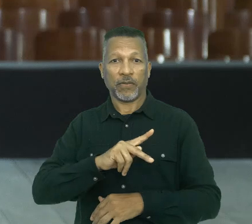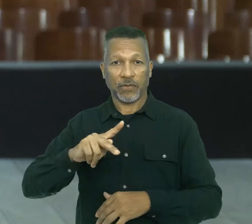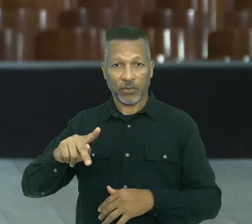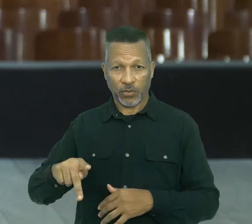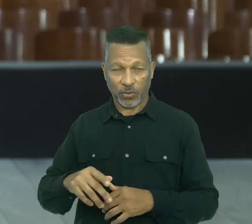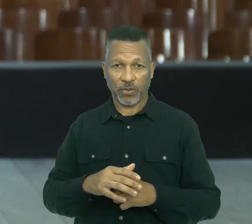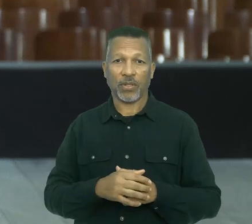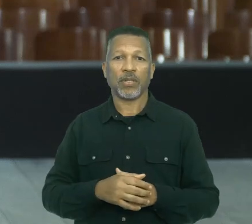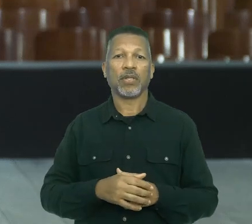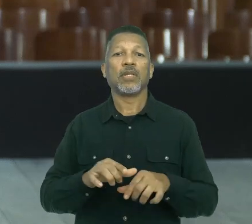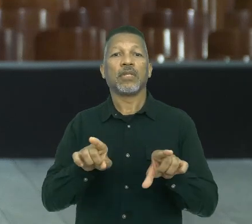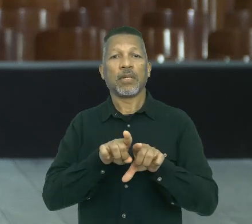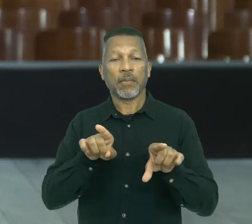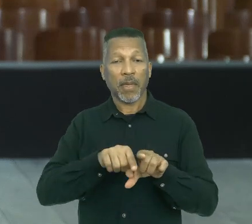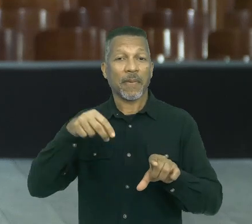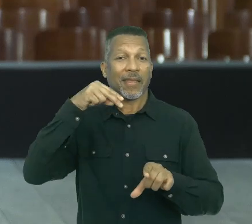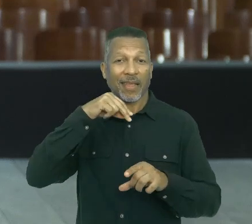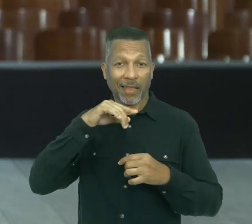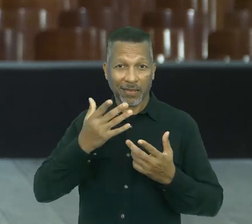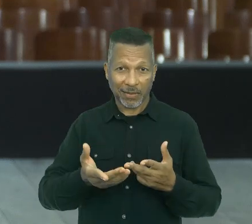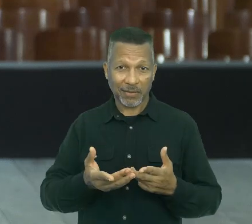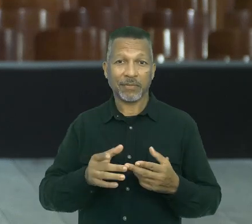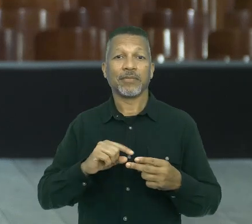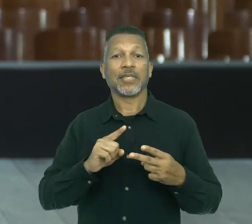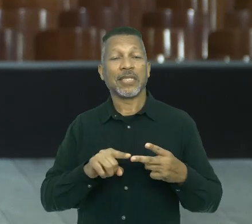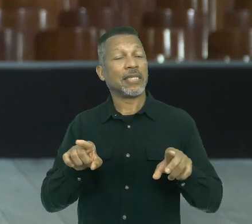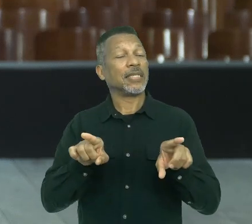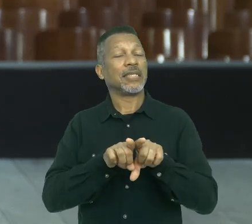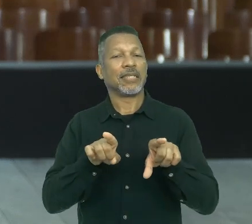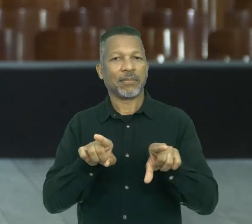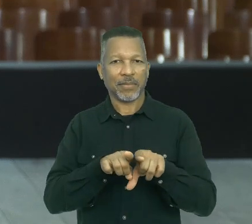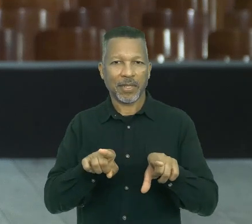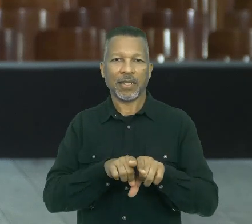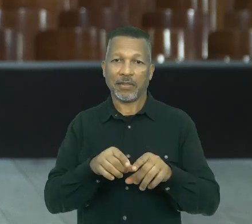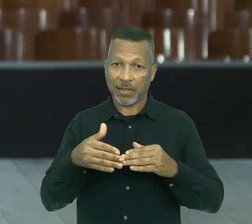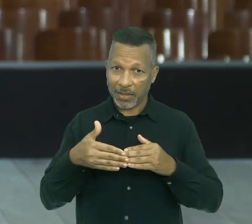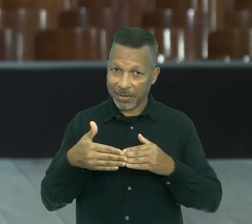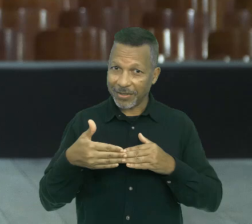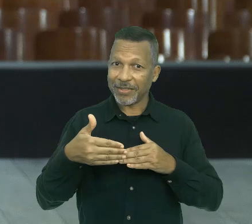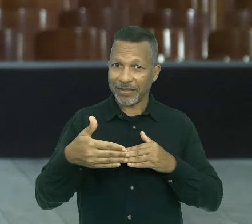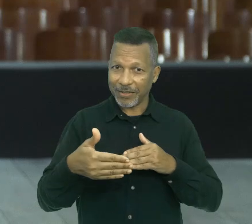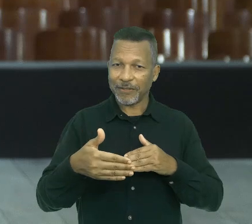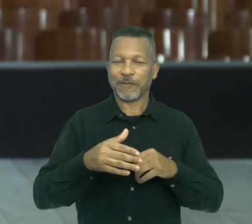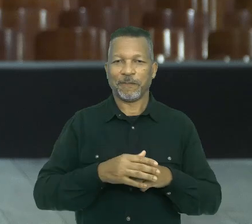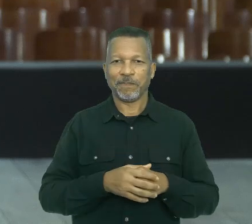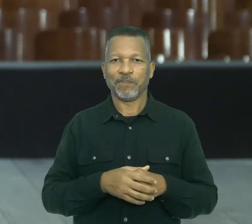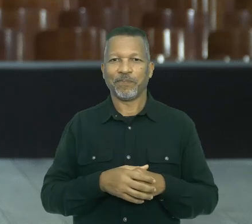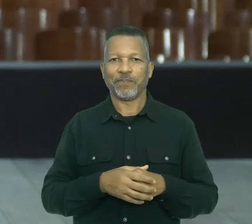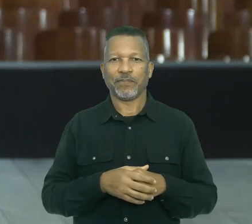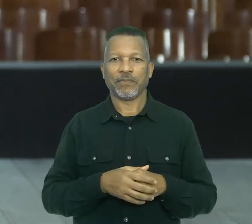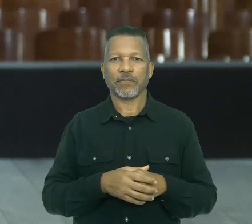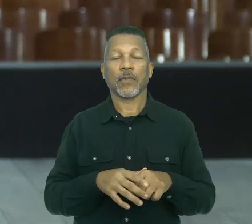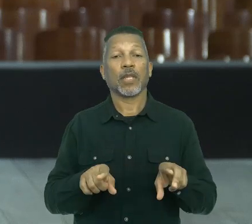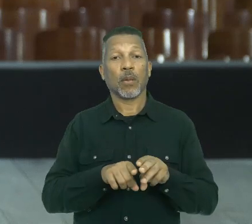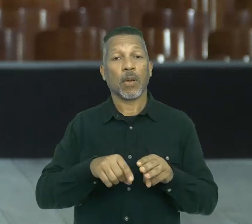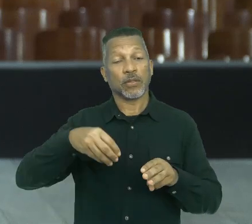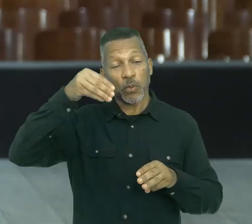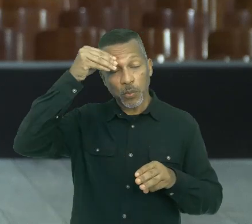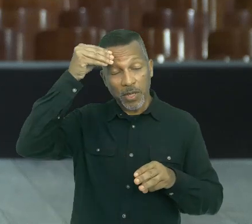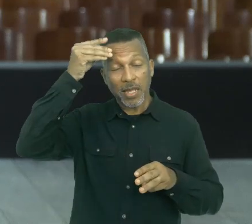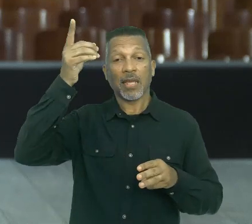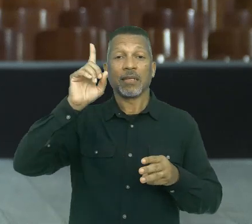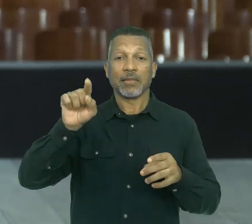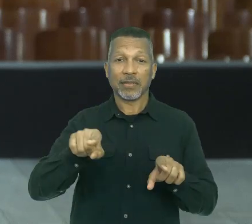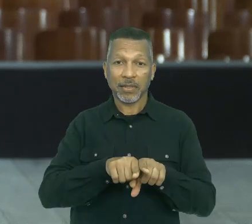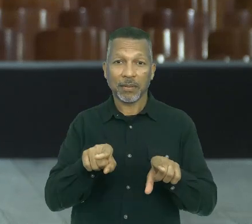professora. Eu tenho minha neta, que também segue os passos. Uma sobrinha